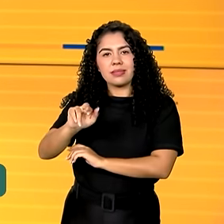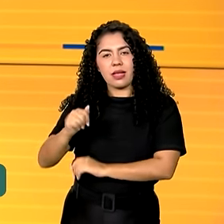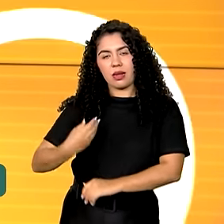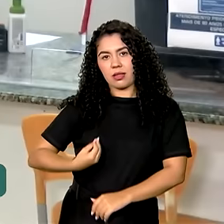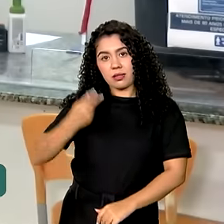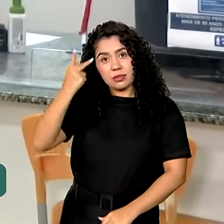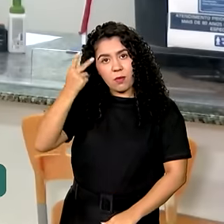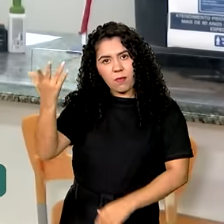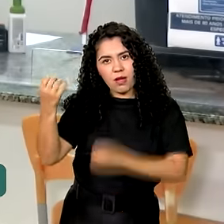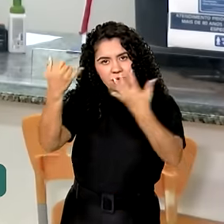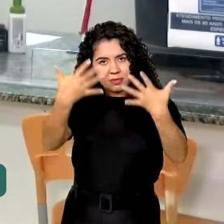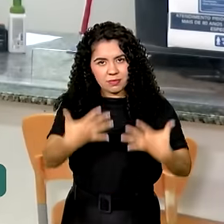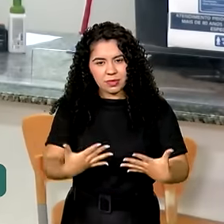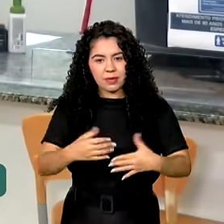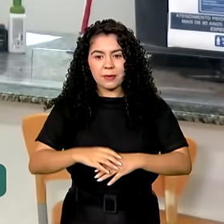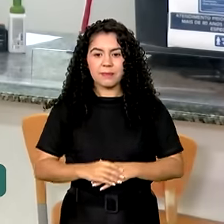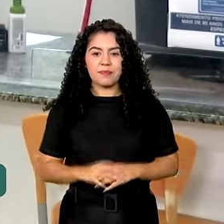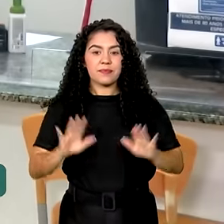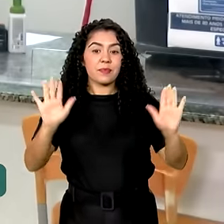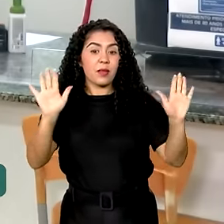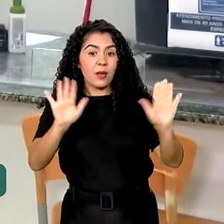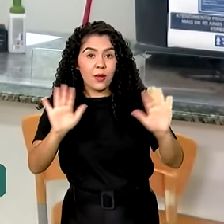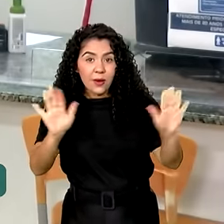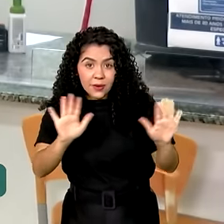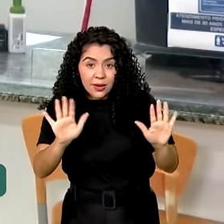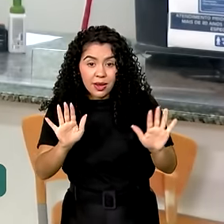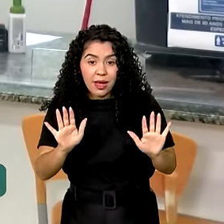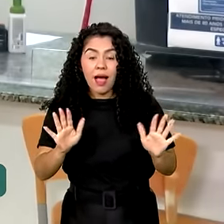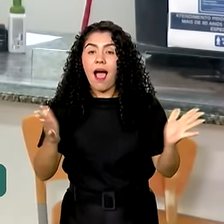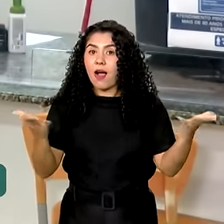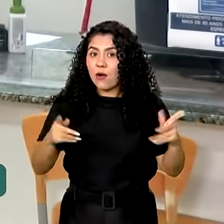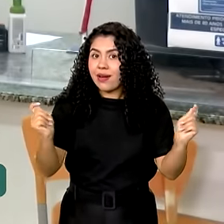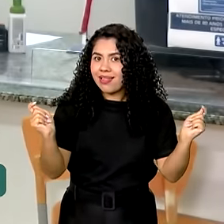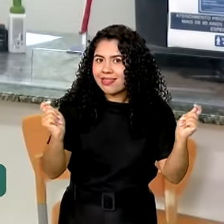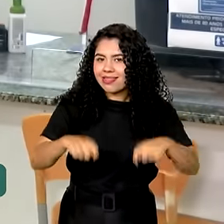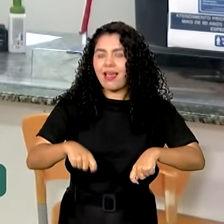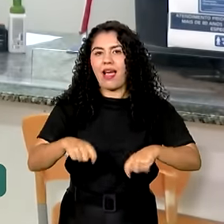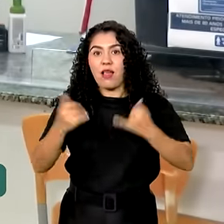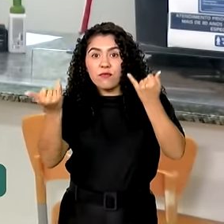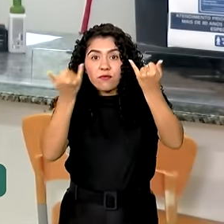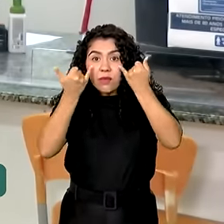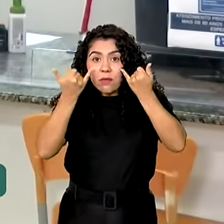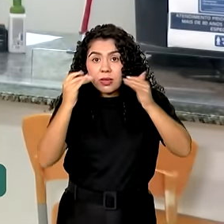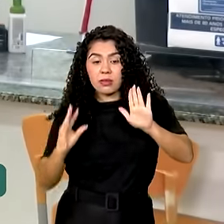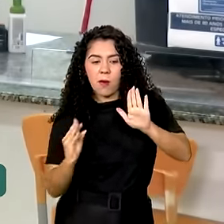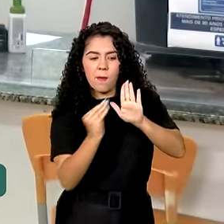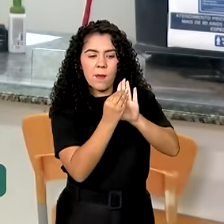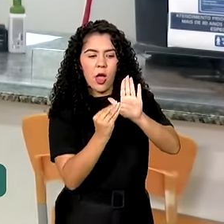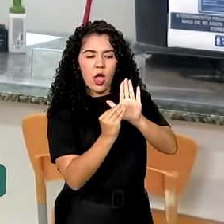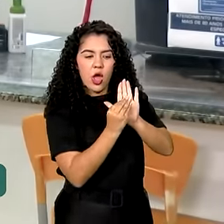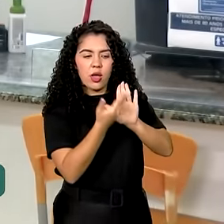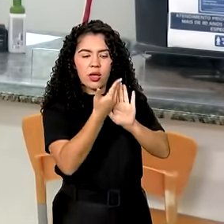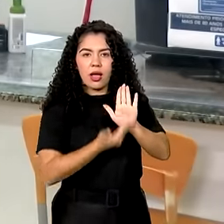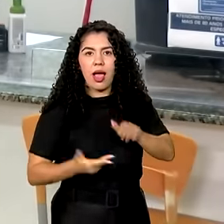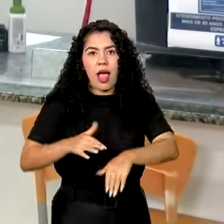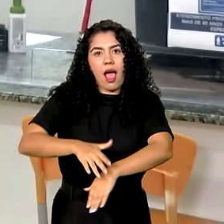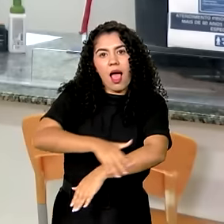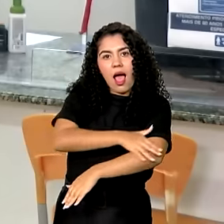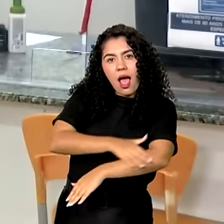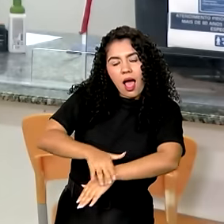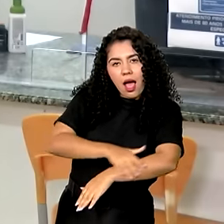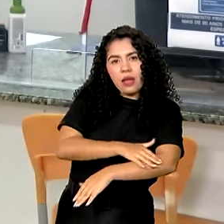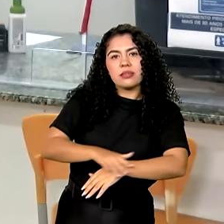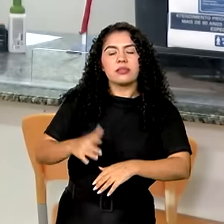informações. Olá, agora é possível inserir informações relacionadas à raça, cor,